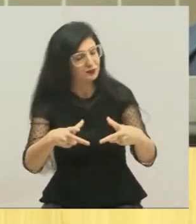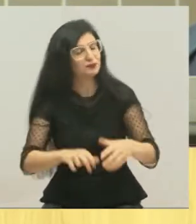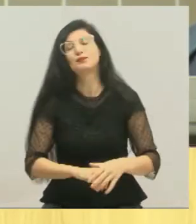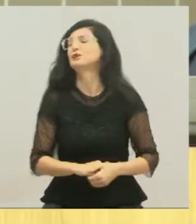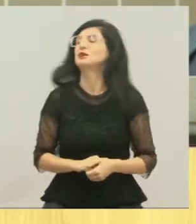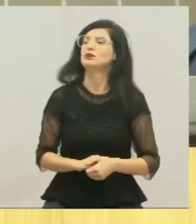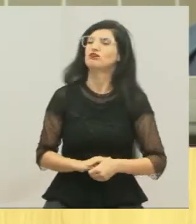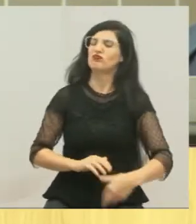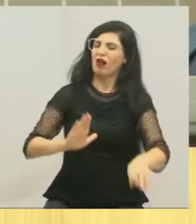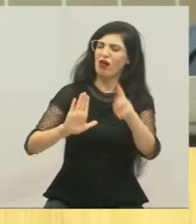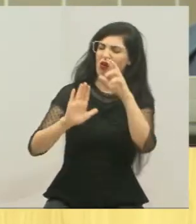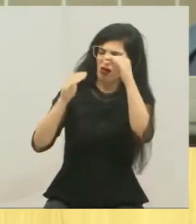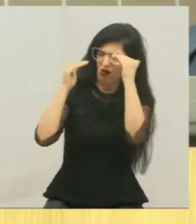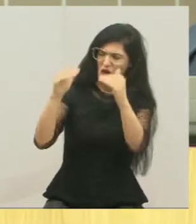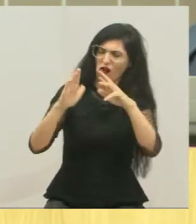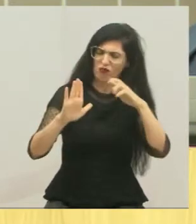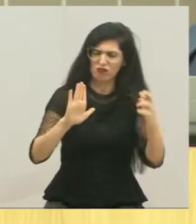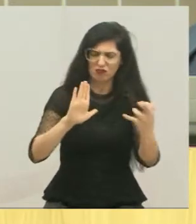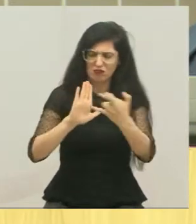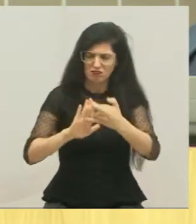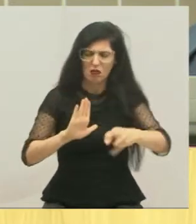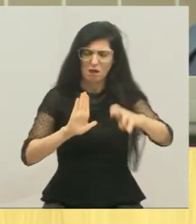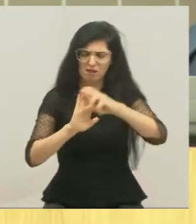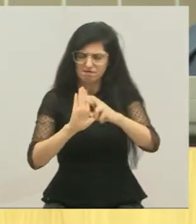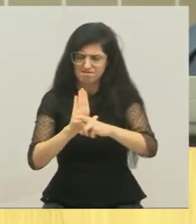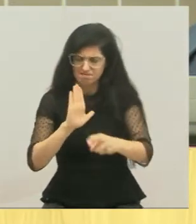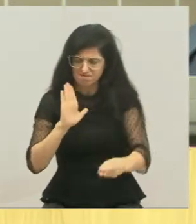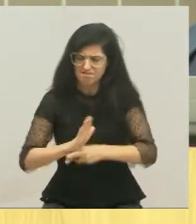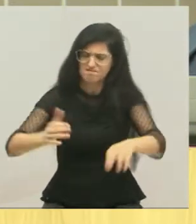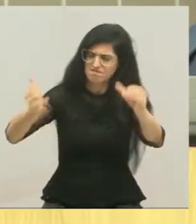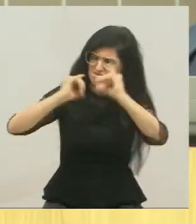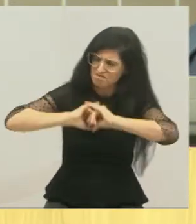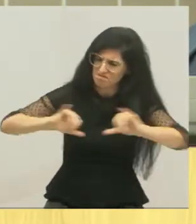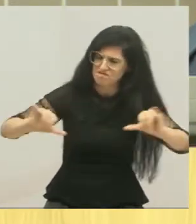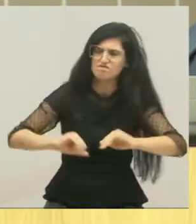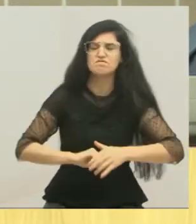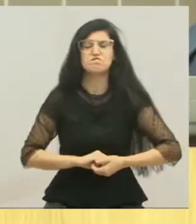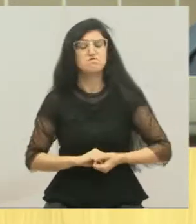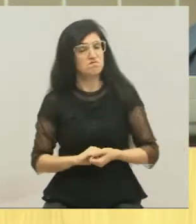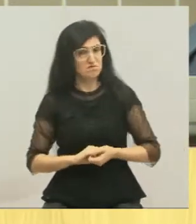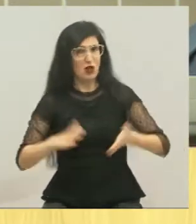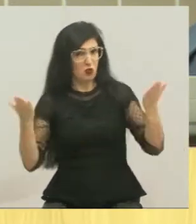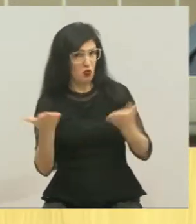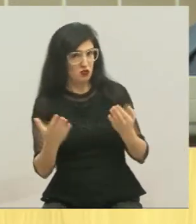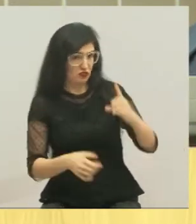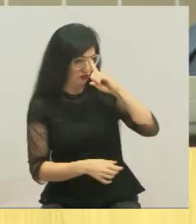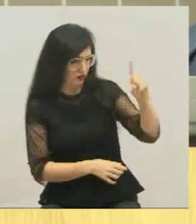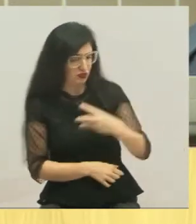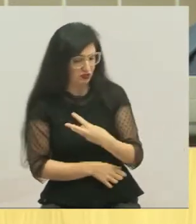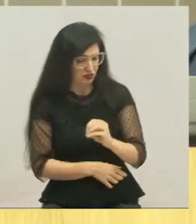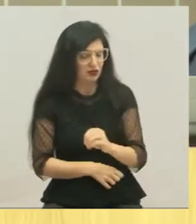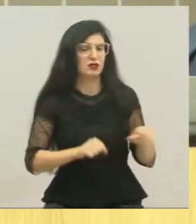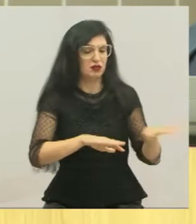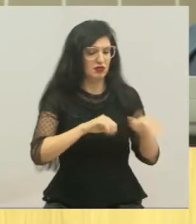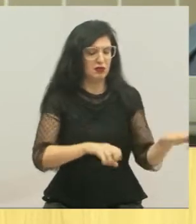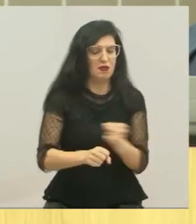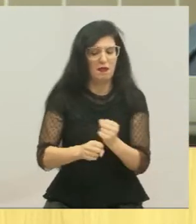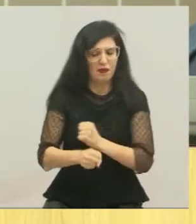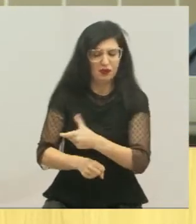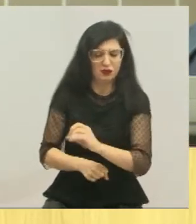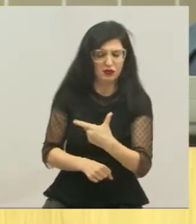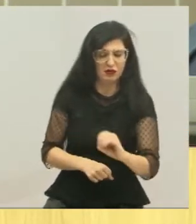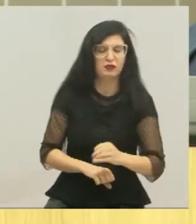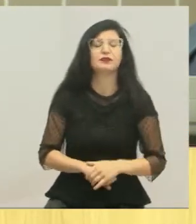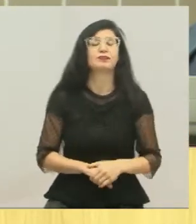sejam adotadas providências habituais para a divulgação da presente manifestação. Sala de Sessões, 30 de setembro de